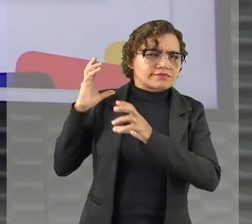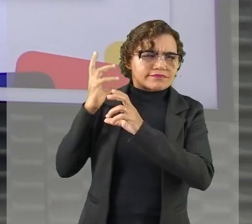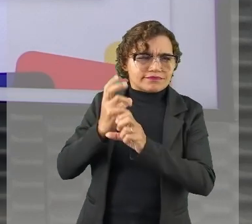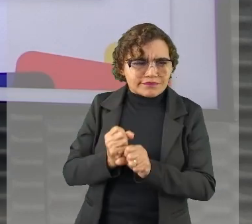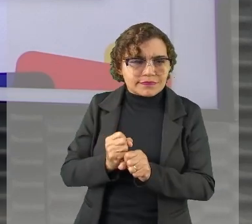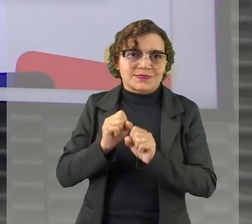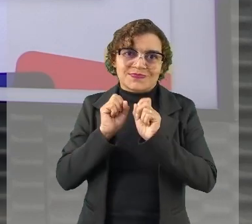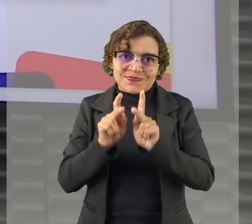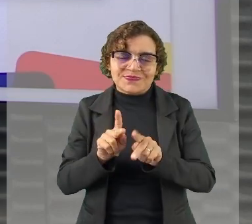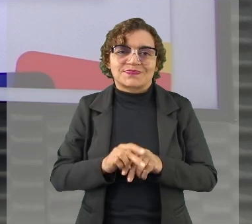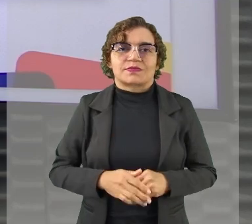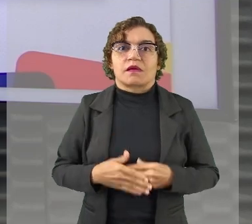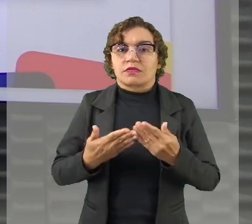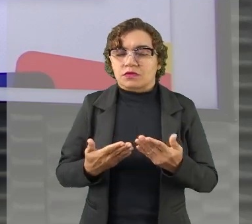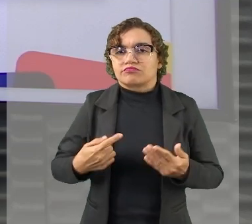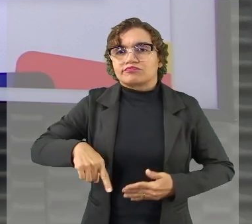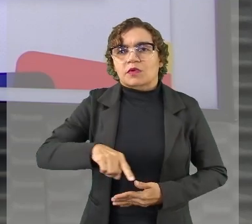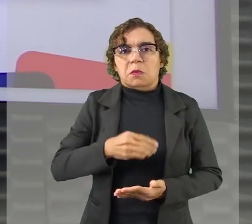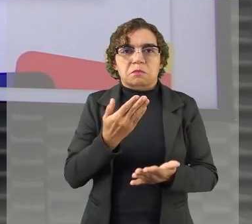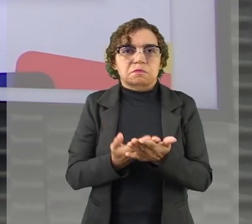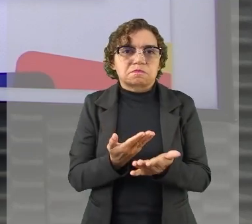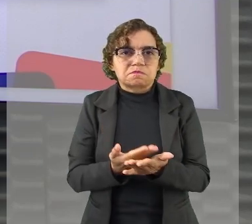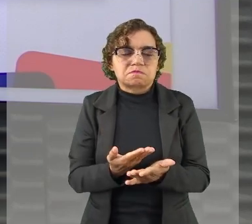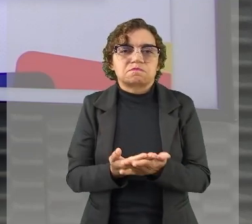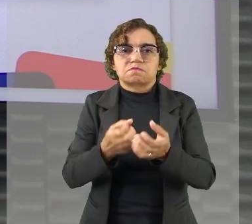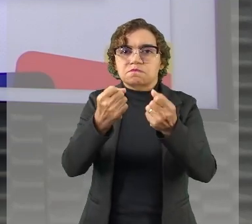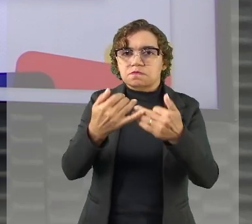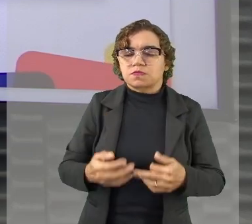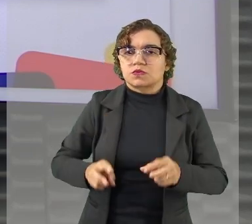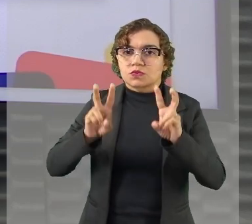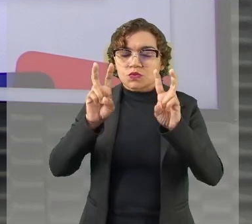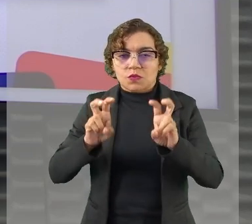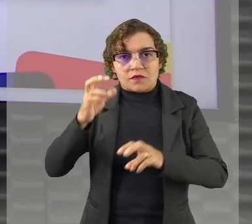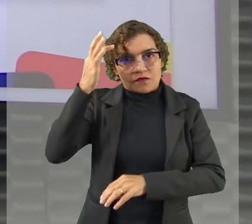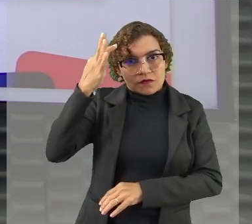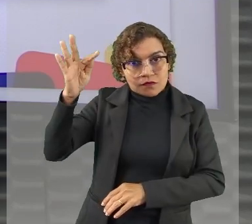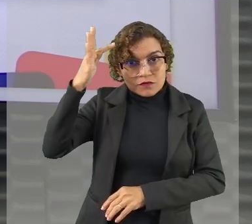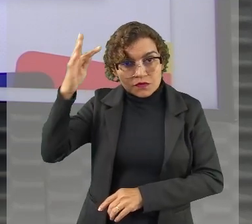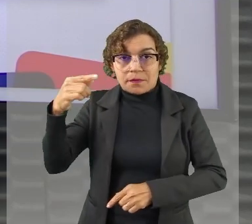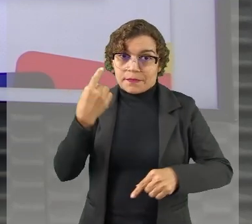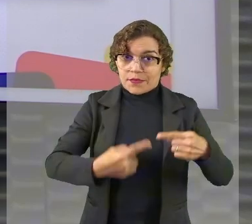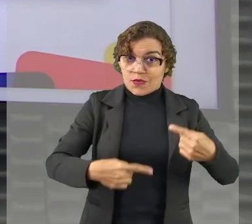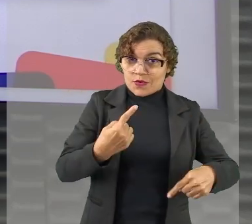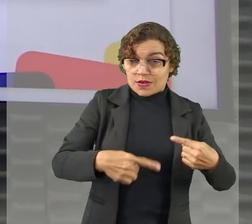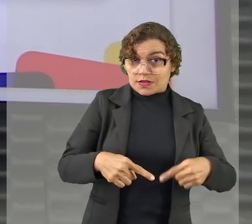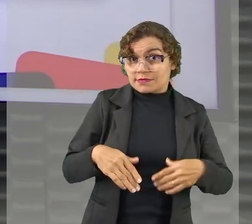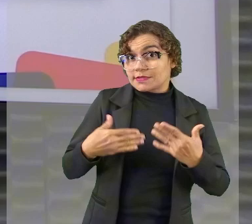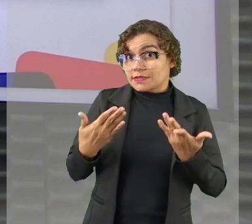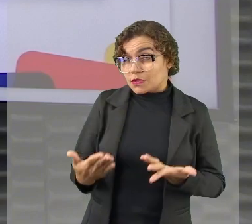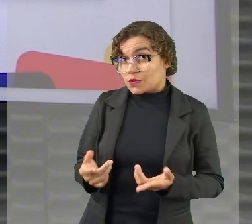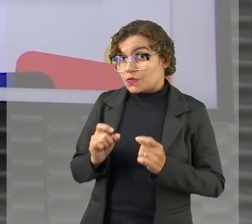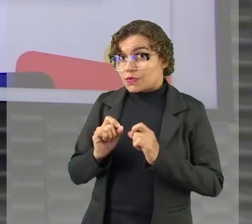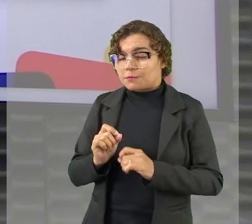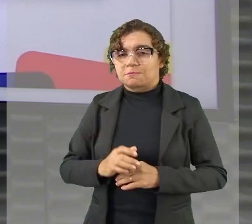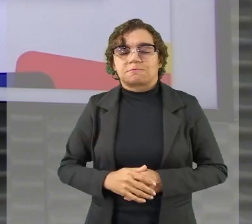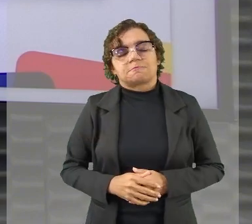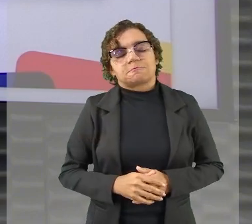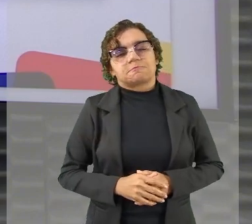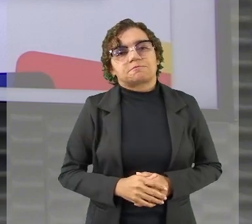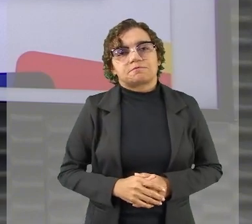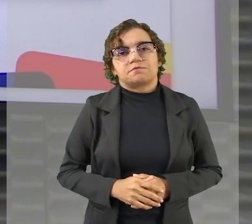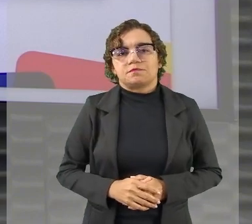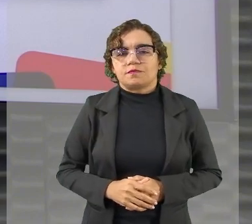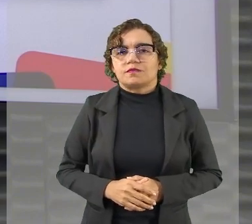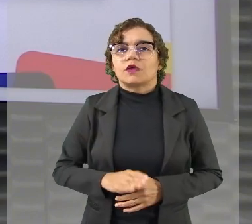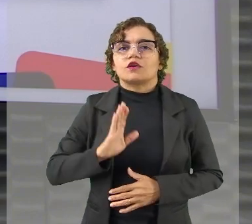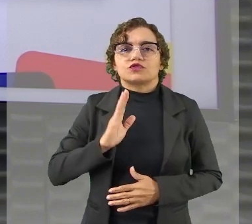pessoal, estávamos falando nessas últimas aulas sobre filosofia política. Então,